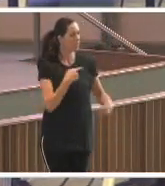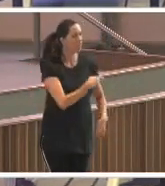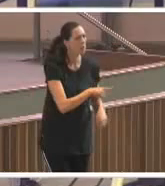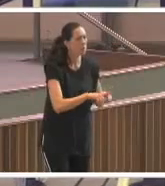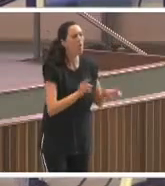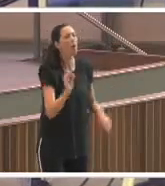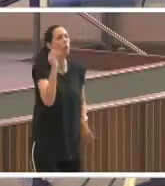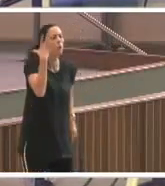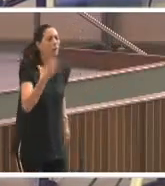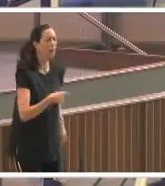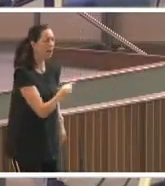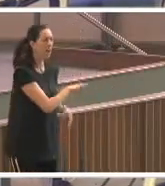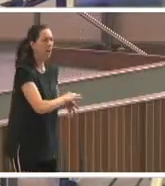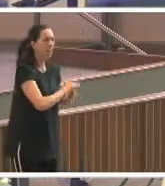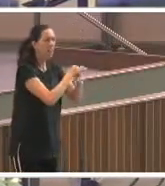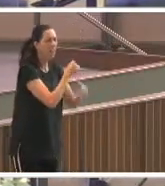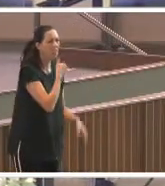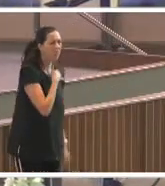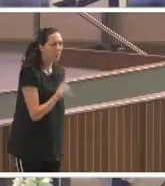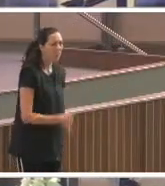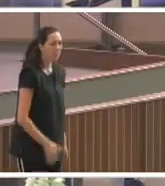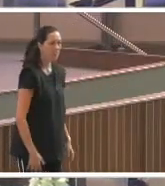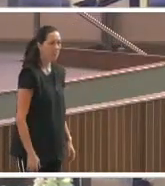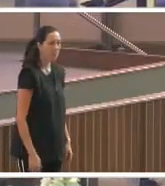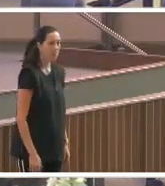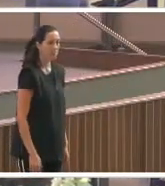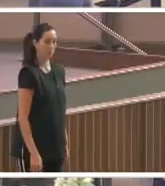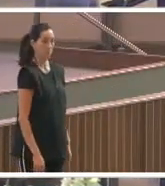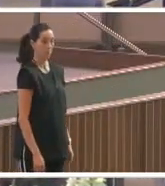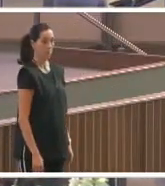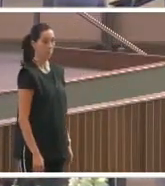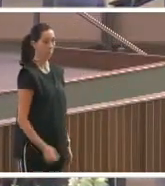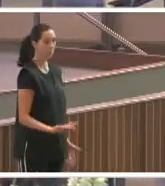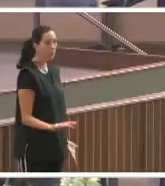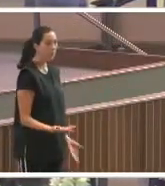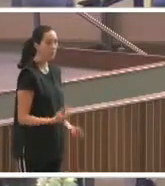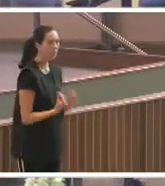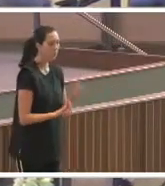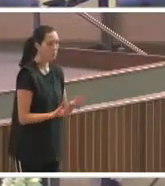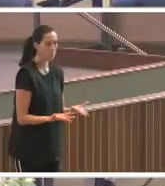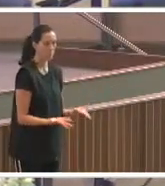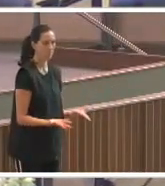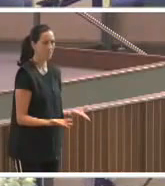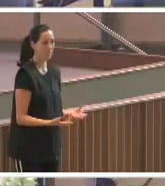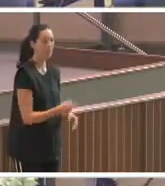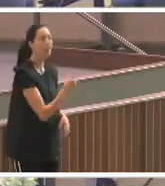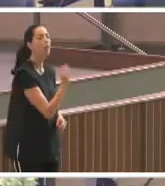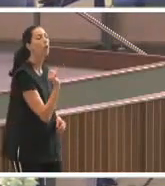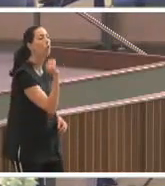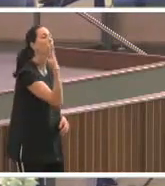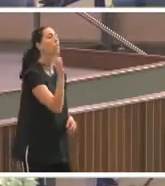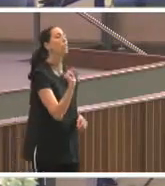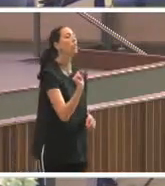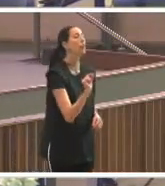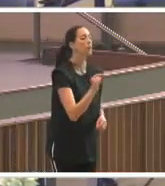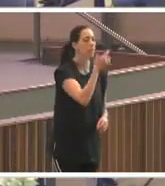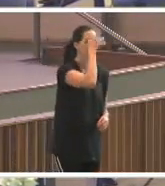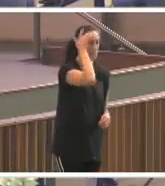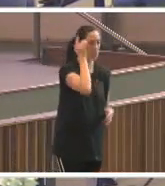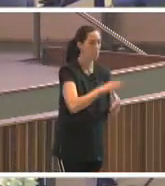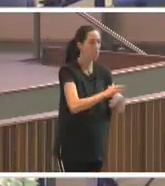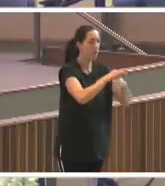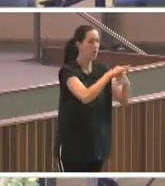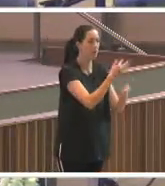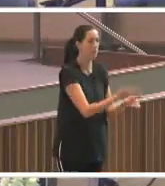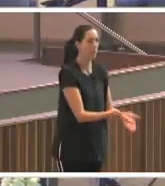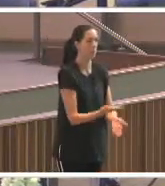ficava muito bom, uma igreja levava embora. E alguns líderes diziam assim: pastor, a gente treina esse povo, prepara, depois vai